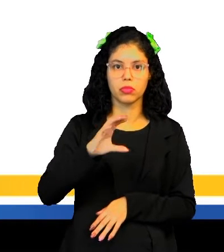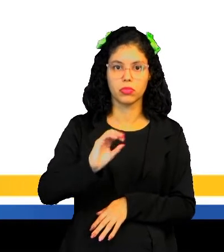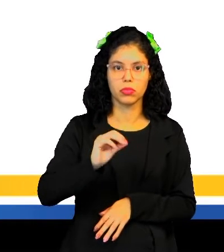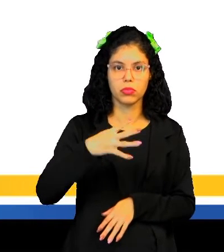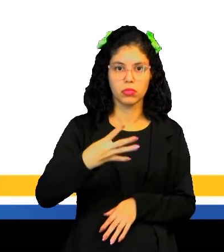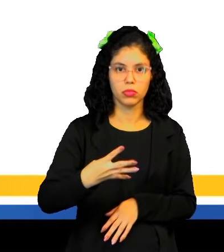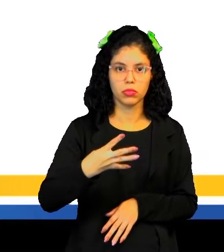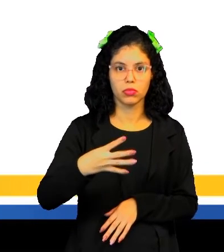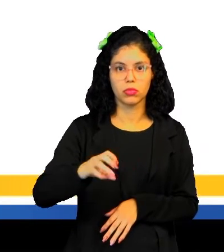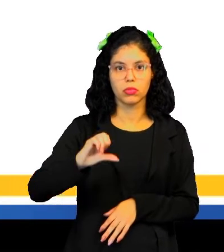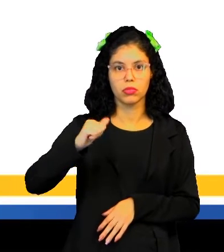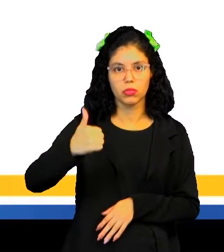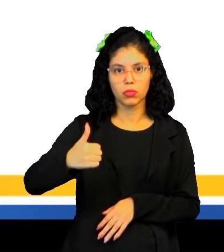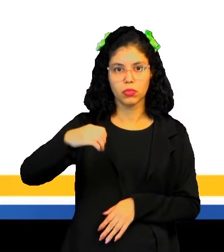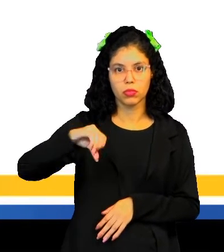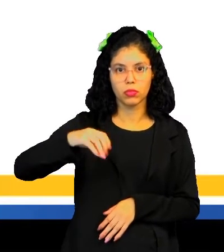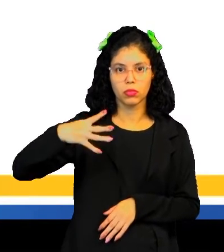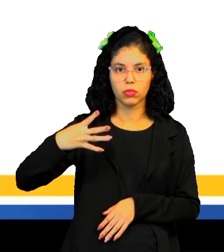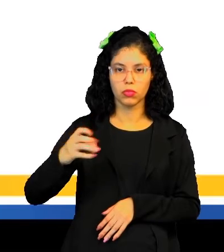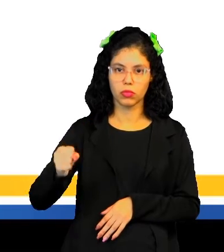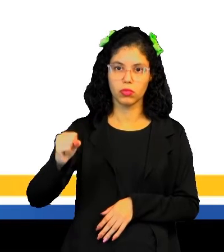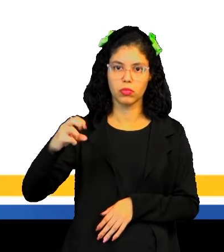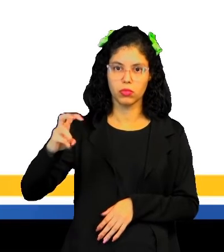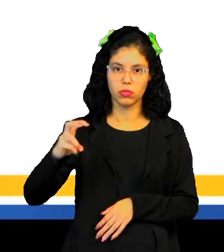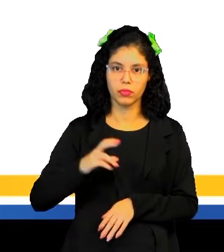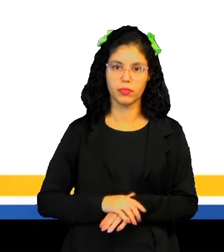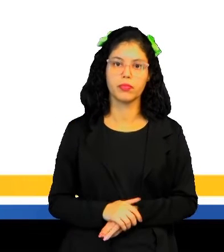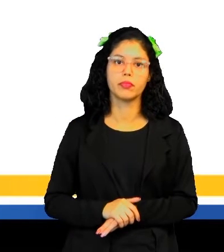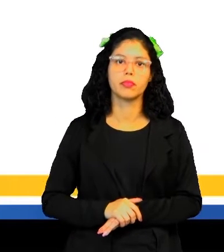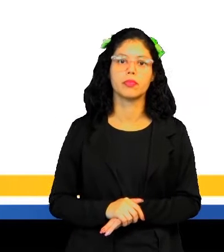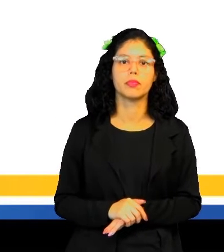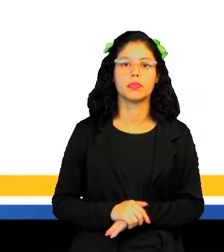21 de abril de 1985.